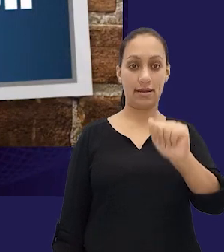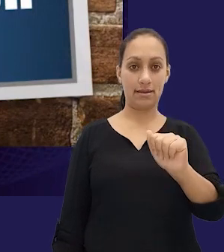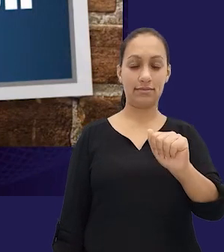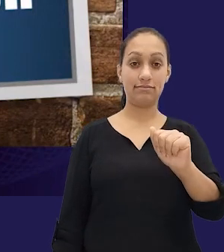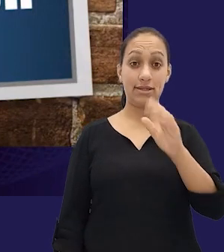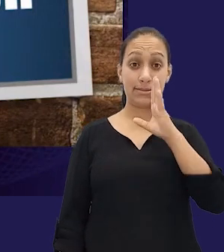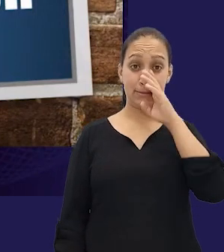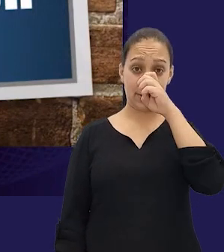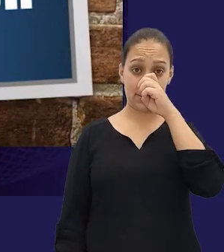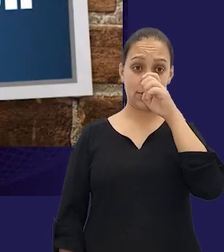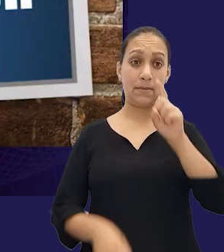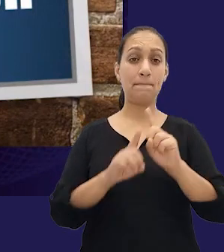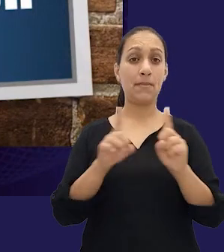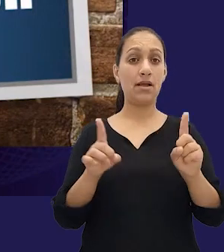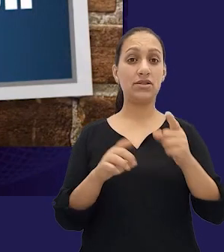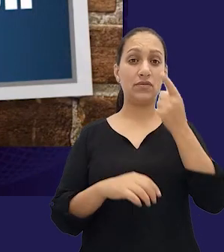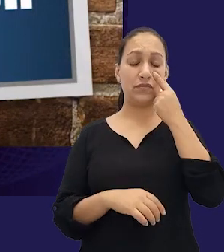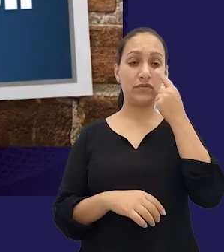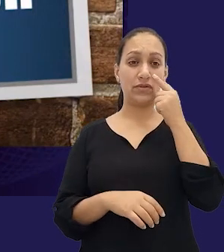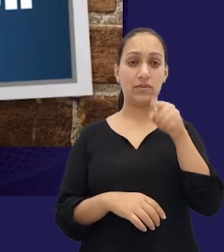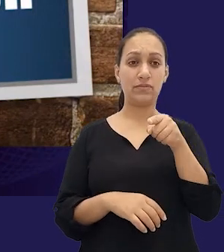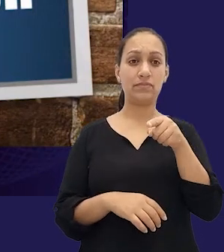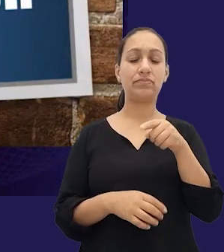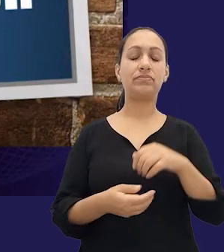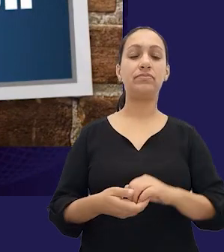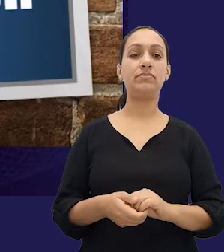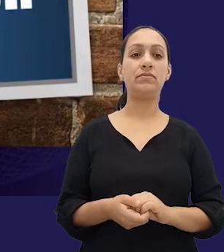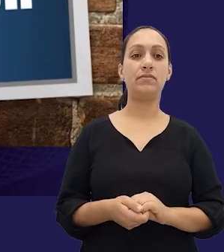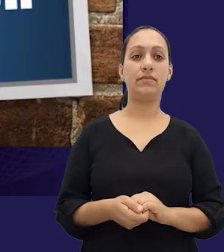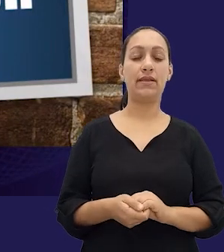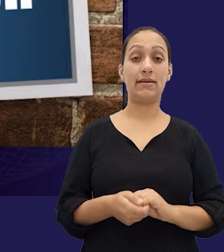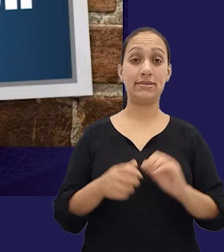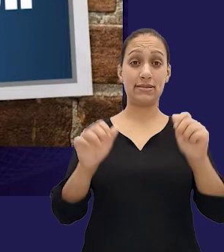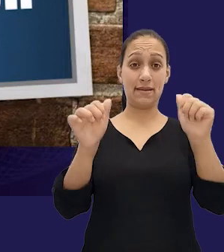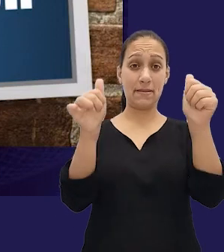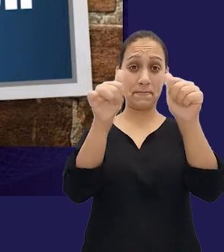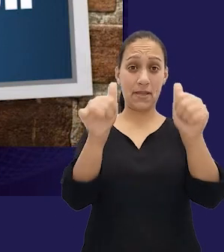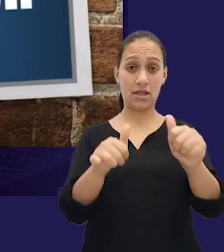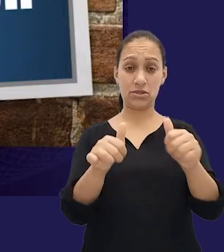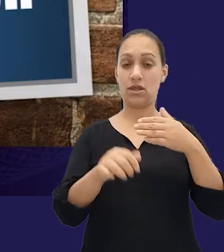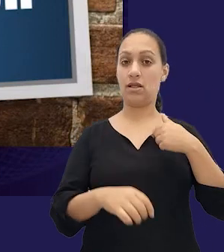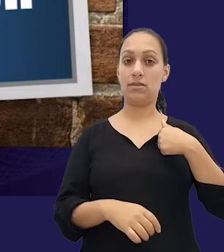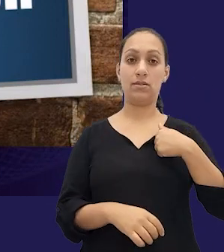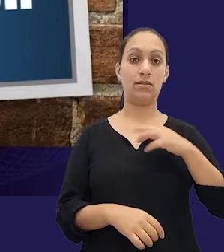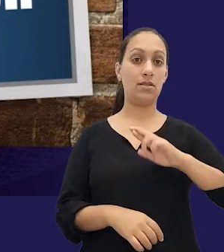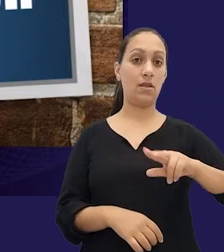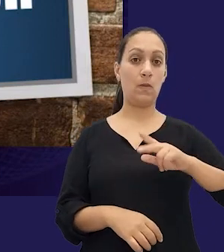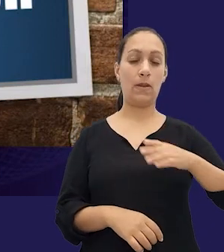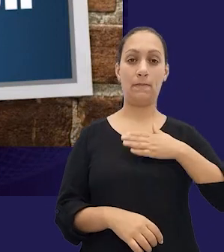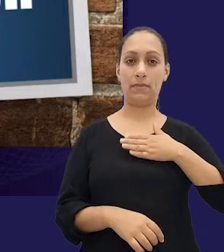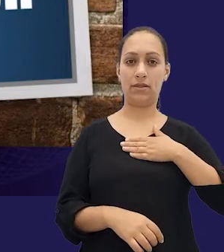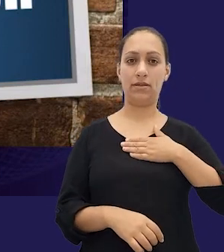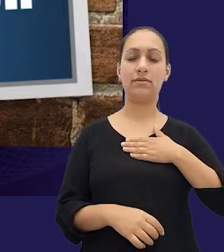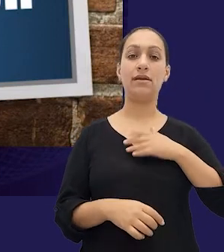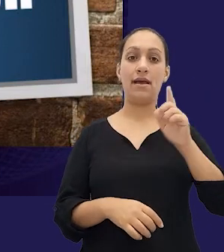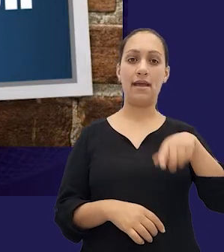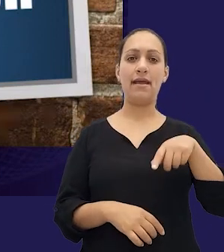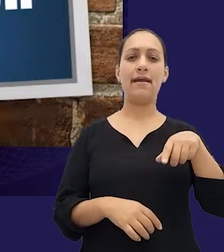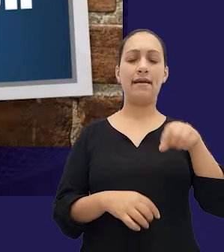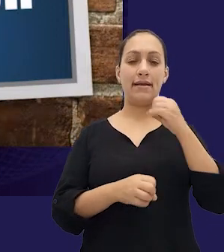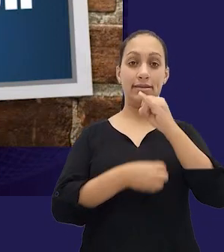nessa plaquinha, tá, que é uma Klebsiella neste caso, essas imagens não são minhas, tá, gente, são da